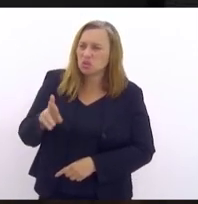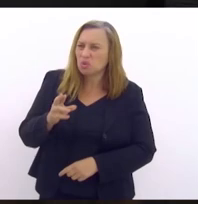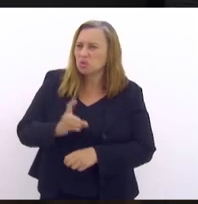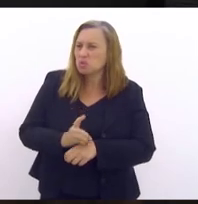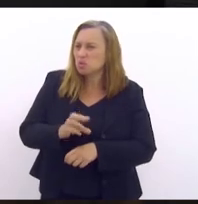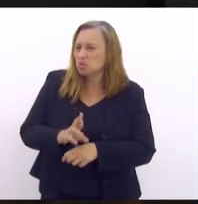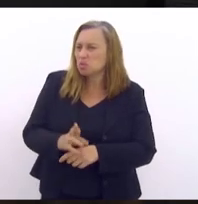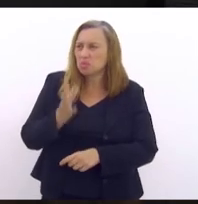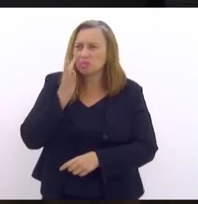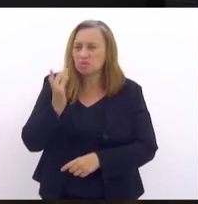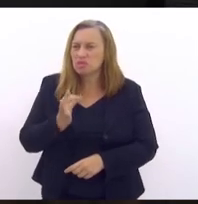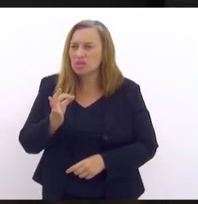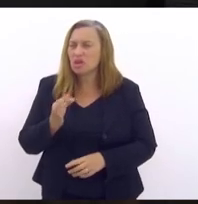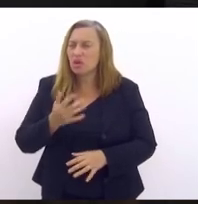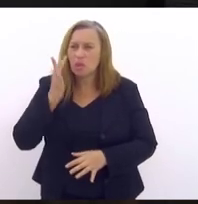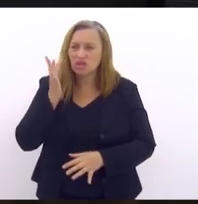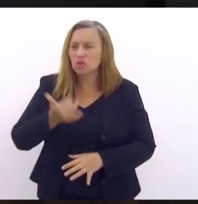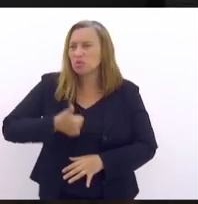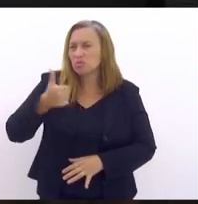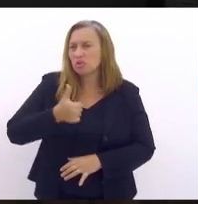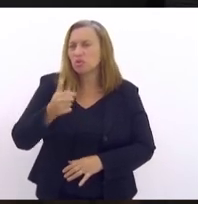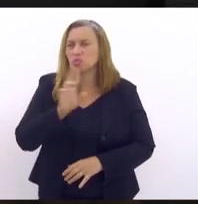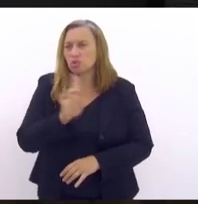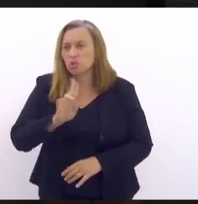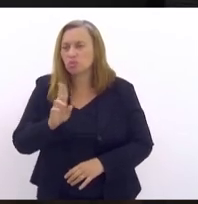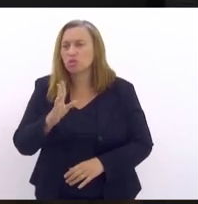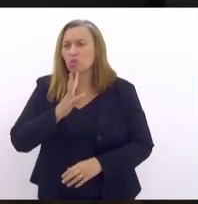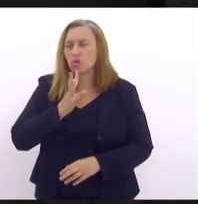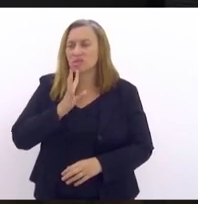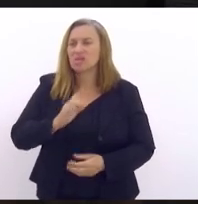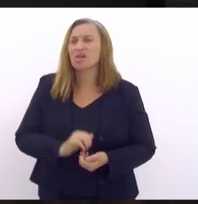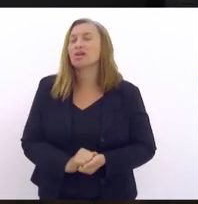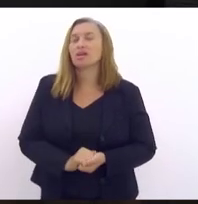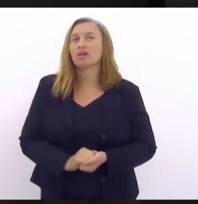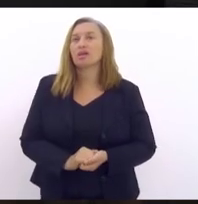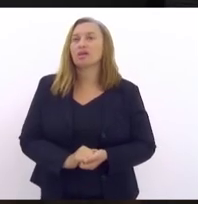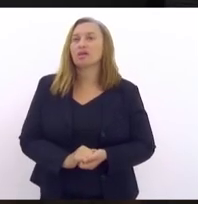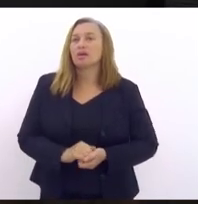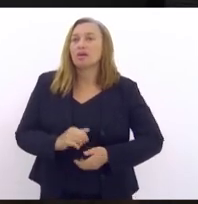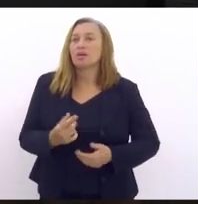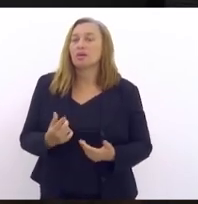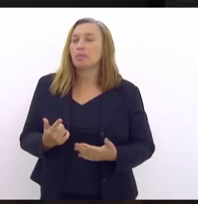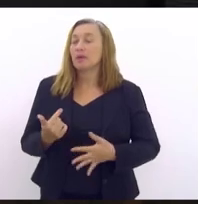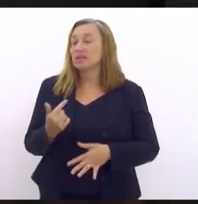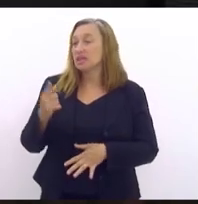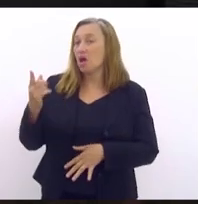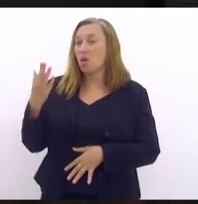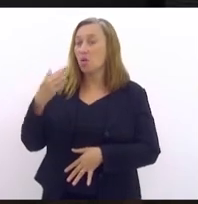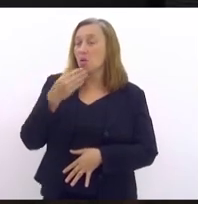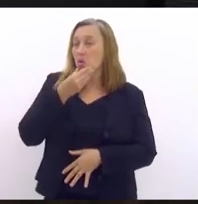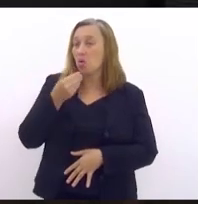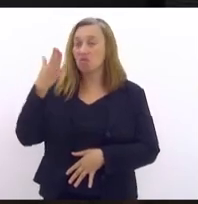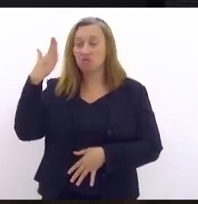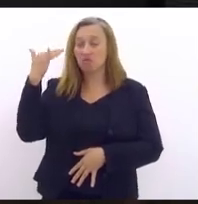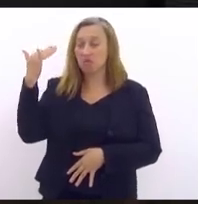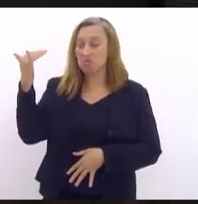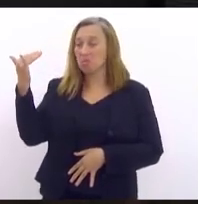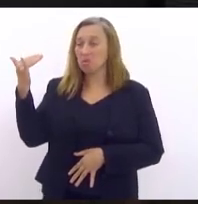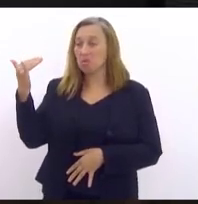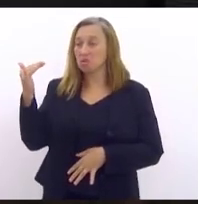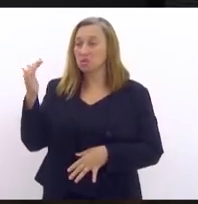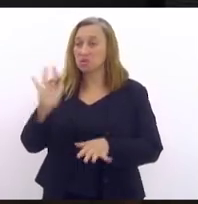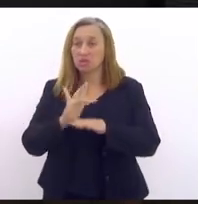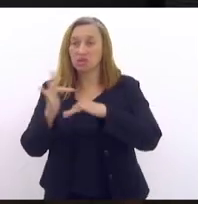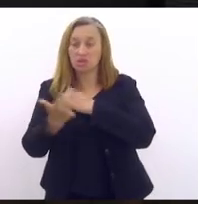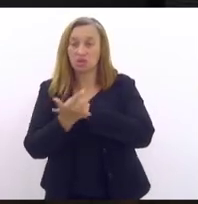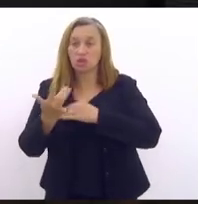nome, sequer de conhecê-lo, para estar o dito blogueiro aí que vive querendo jogar tudo na conta da